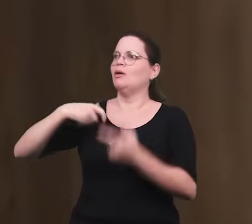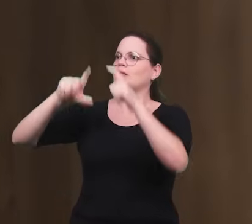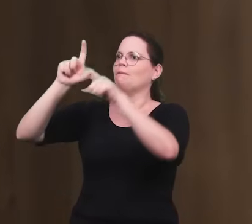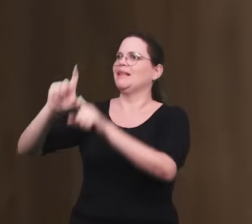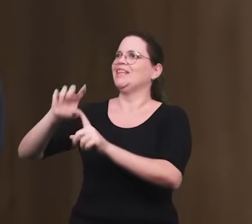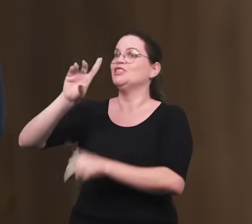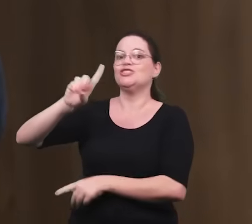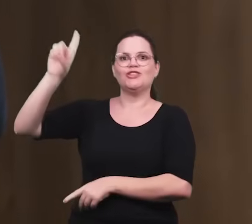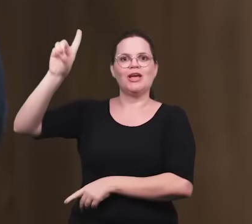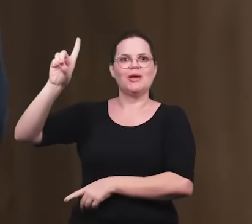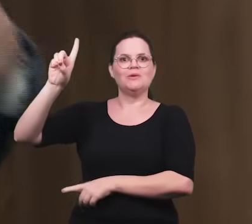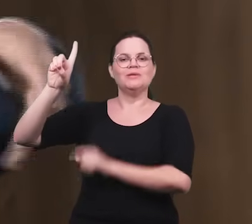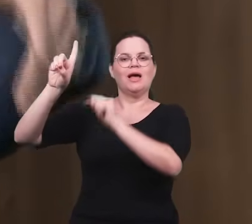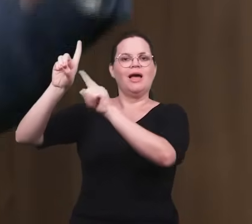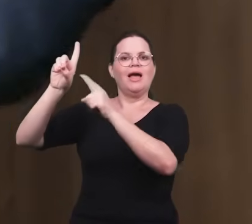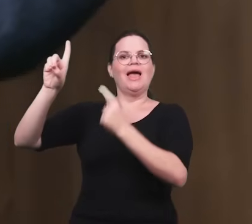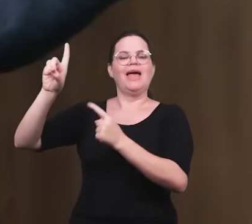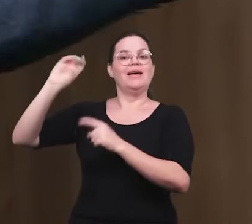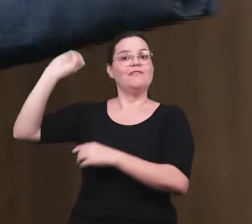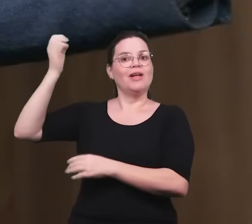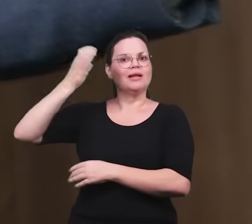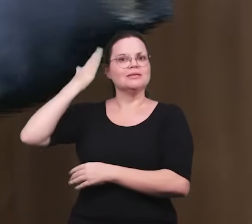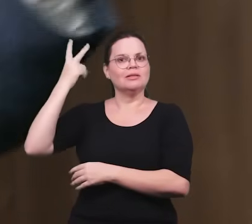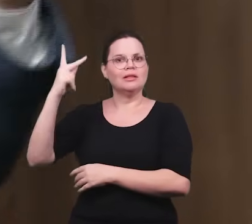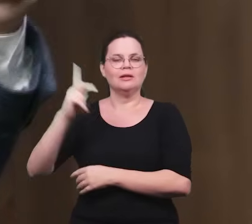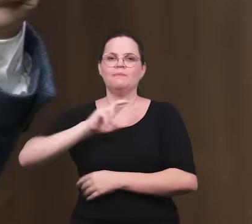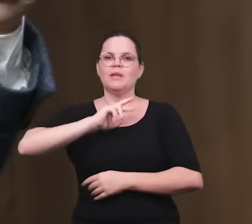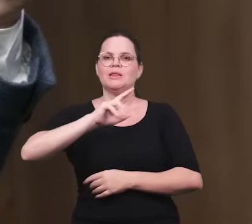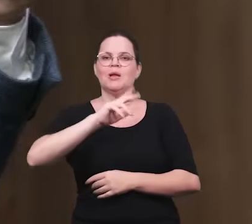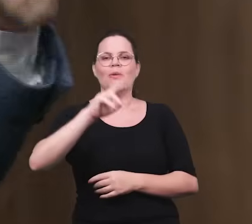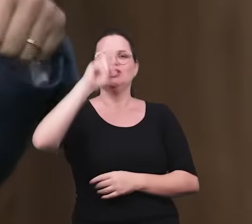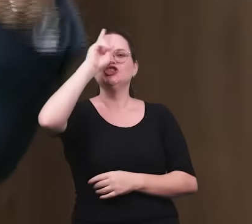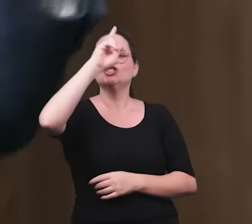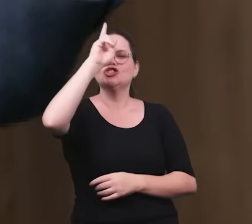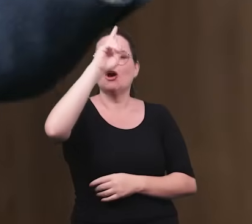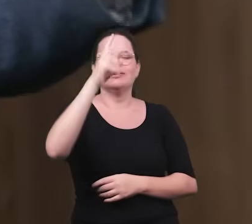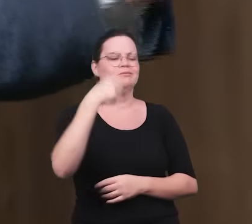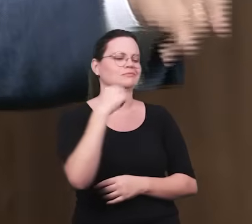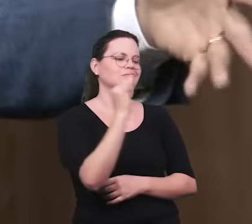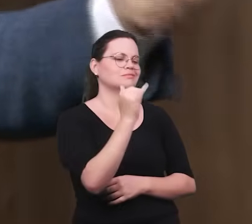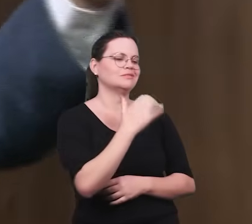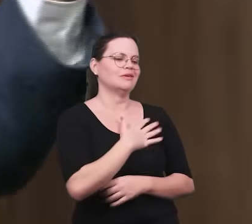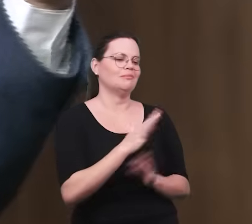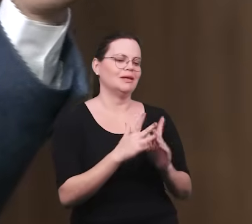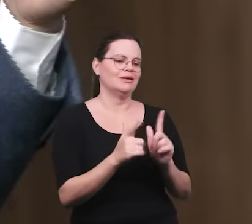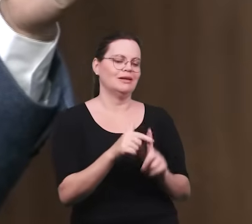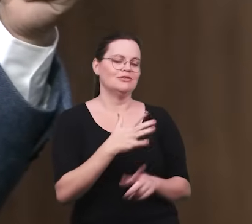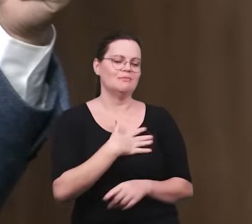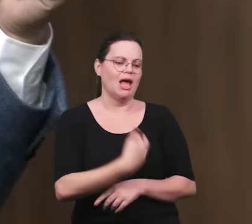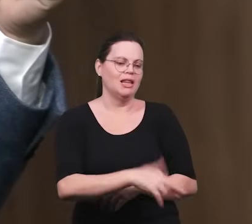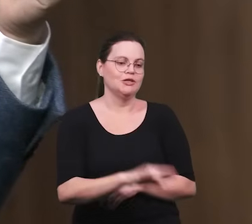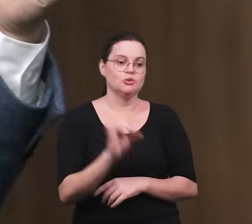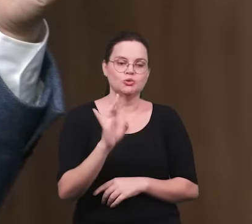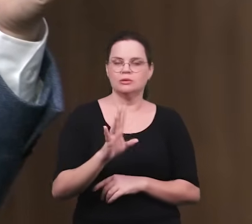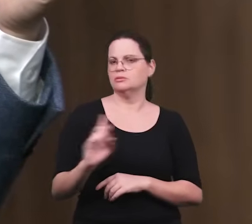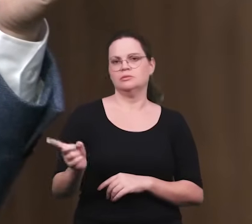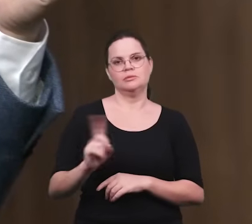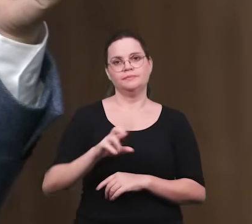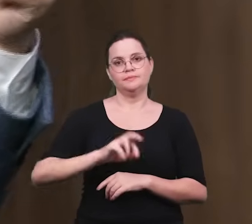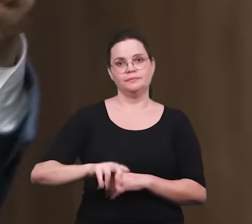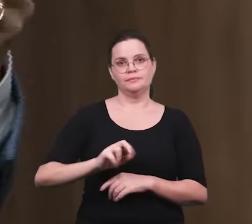Jesus histórico, horizontal. Vou te contar a história da minha igreja. Vou te apresentar a minha religião. Não é